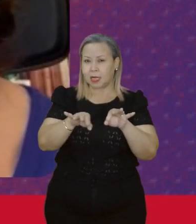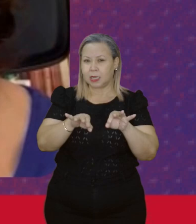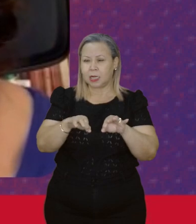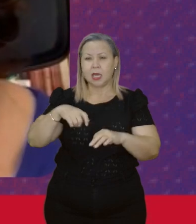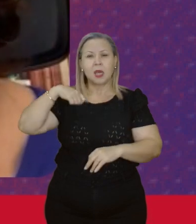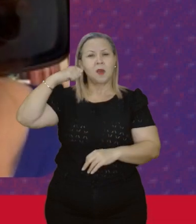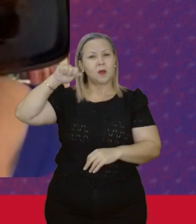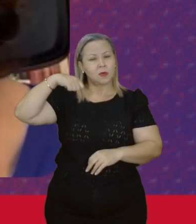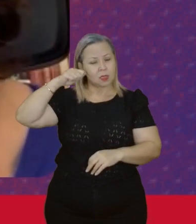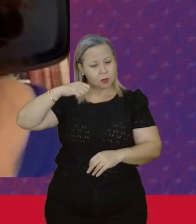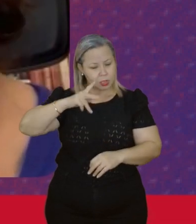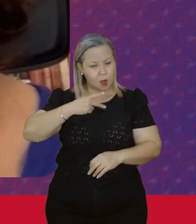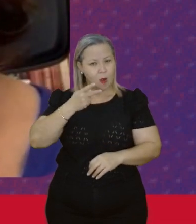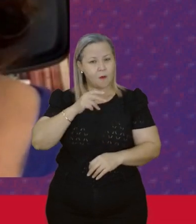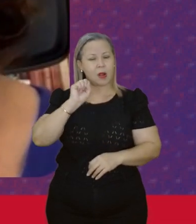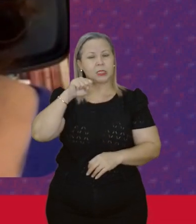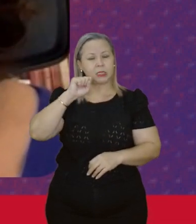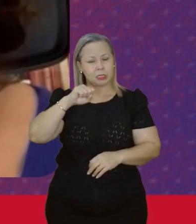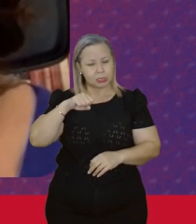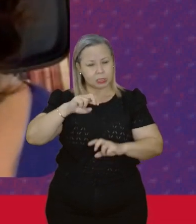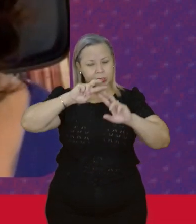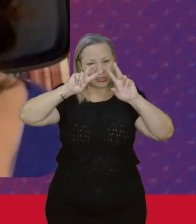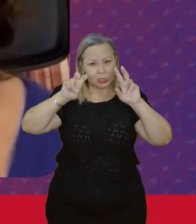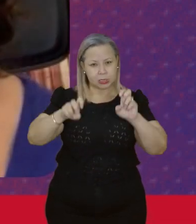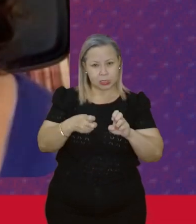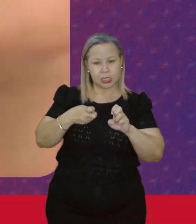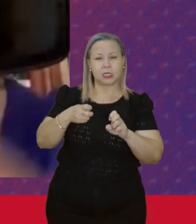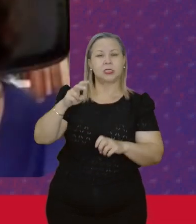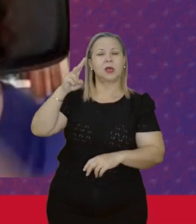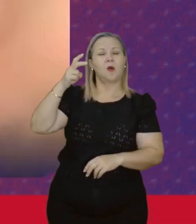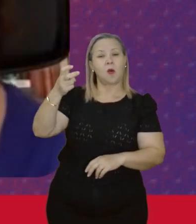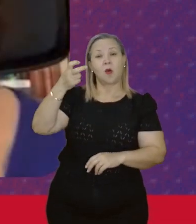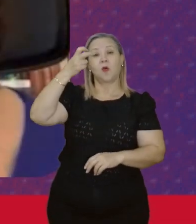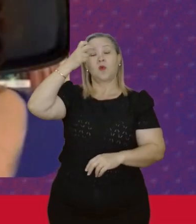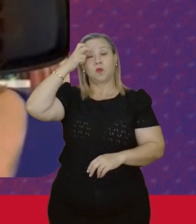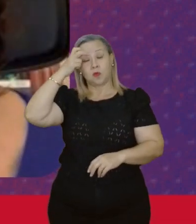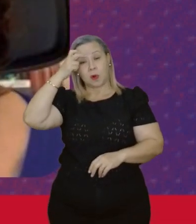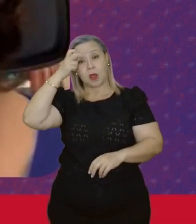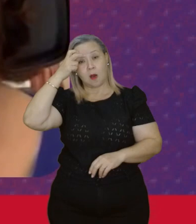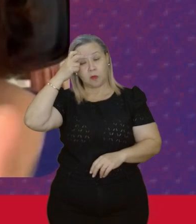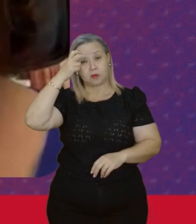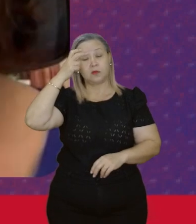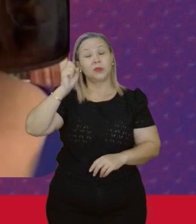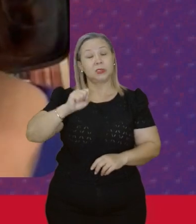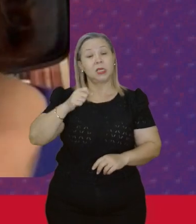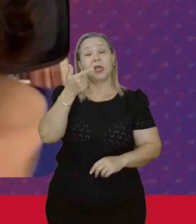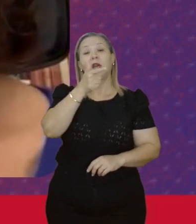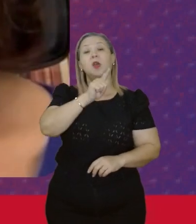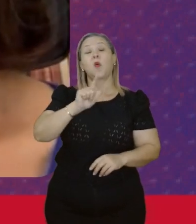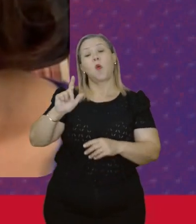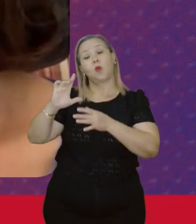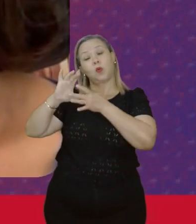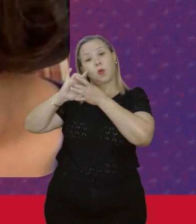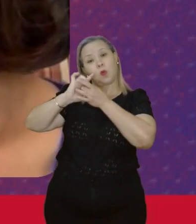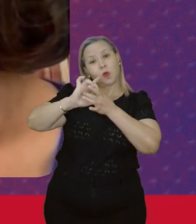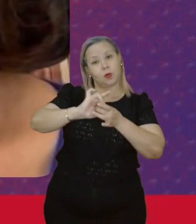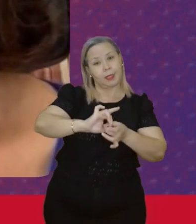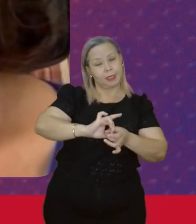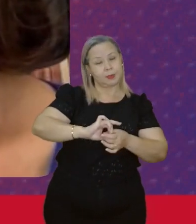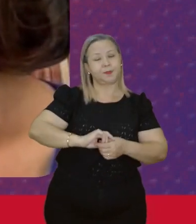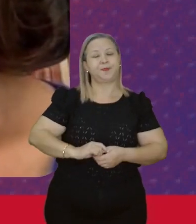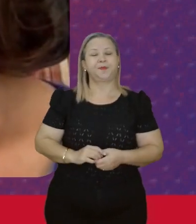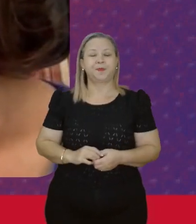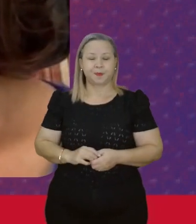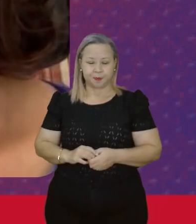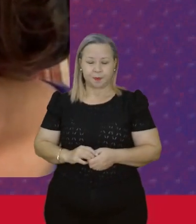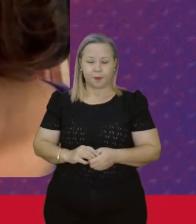sim, da questão cultural, da questão da hegemonia, noutro contexto. Bom,